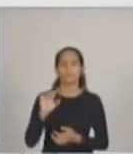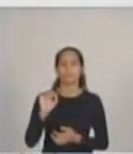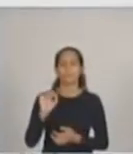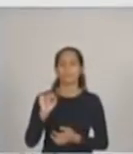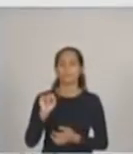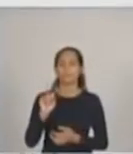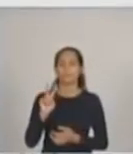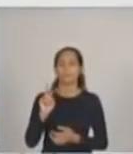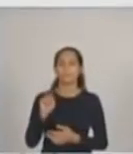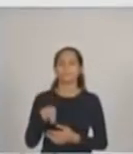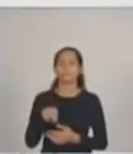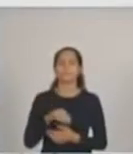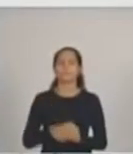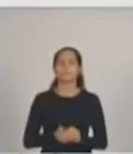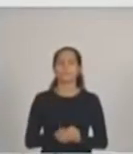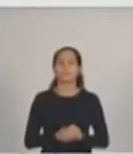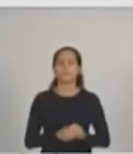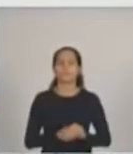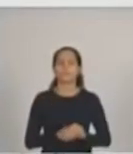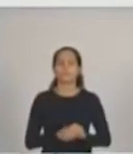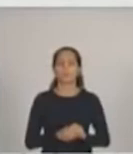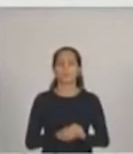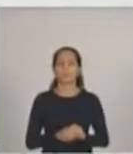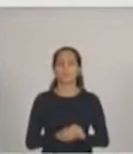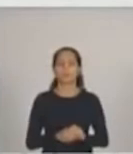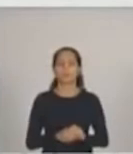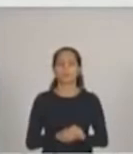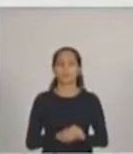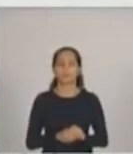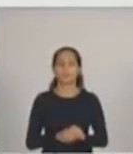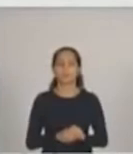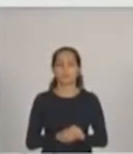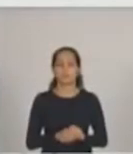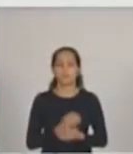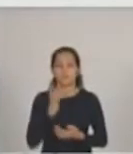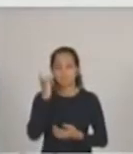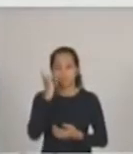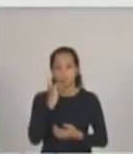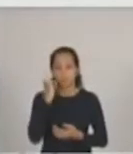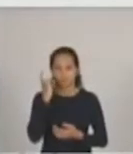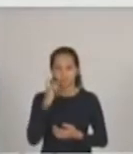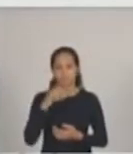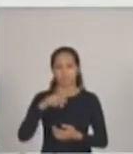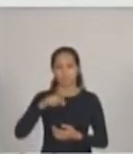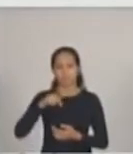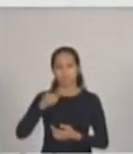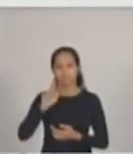Se eu tivesse três, eu deveria votar sim, tá vendo? Deputado Coronel Quintino.